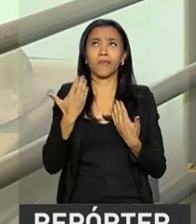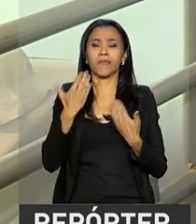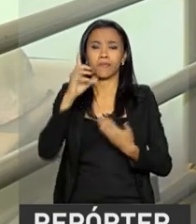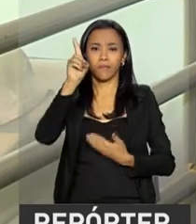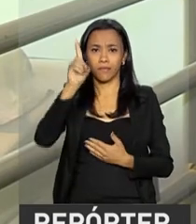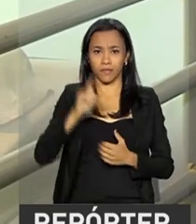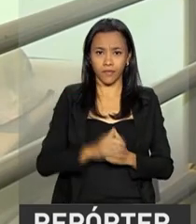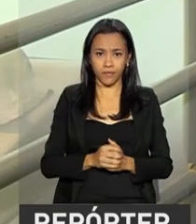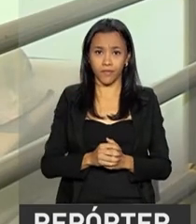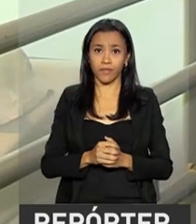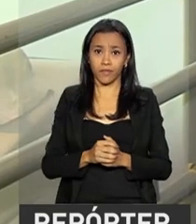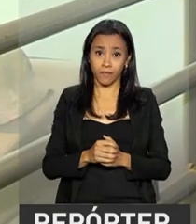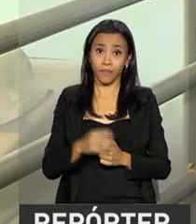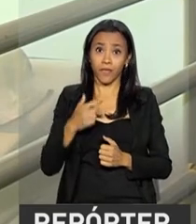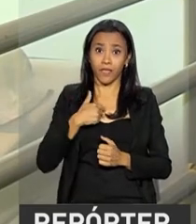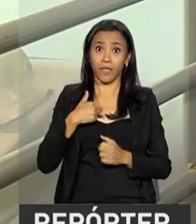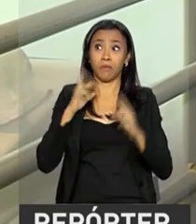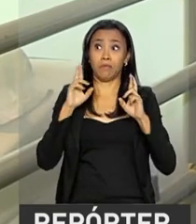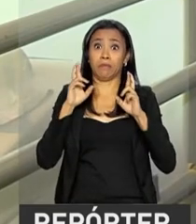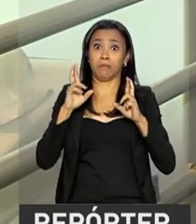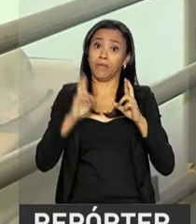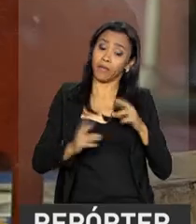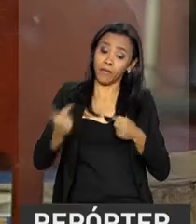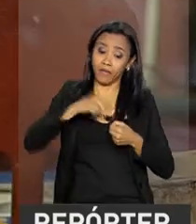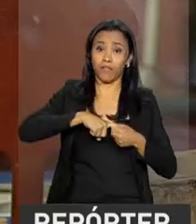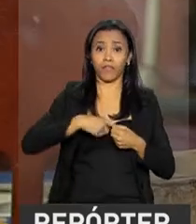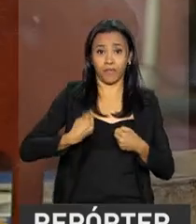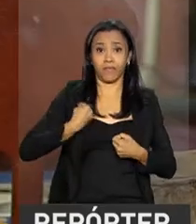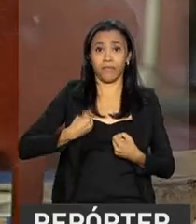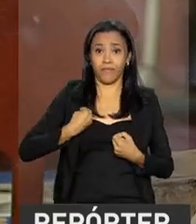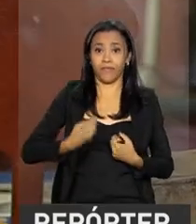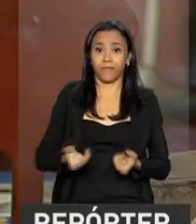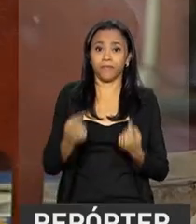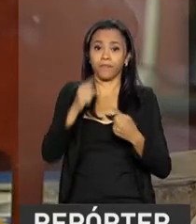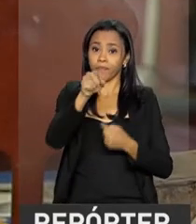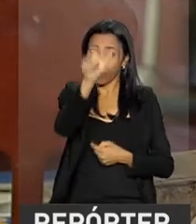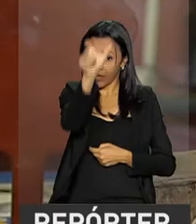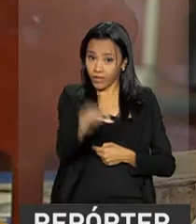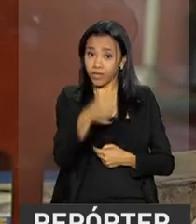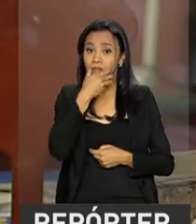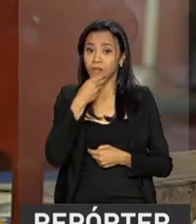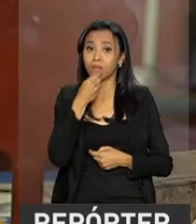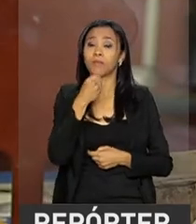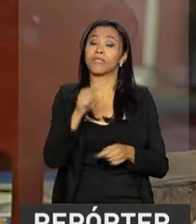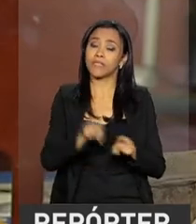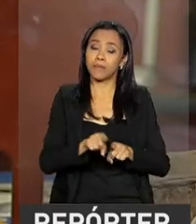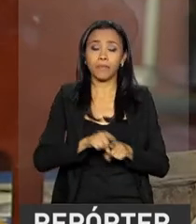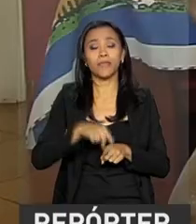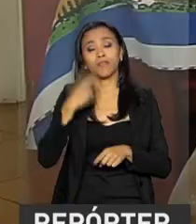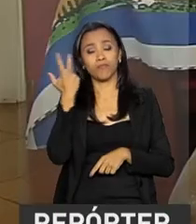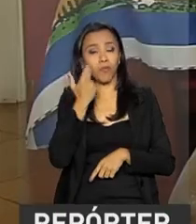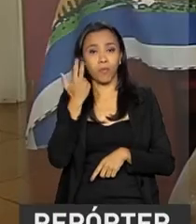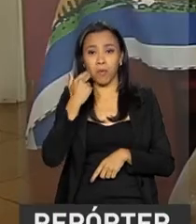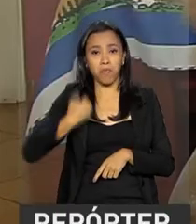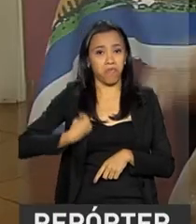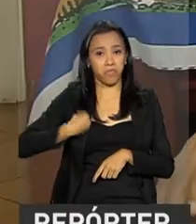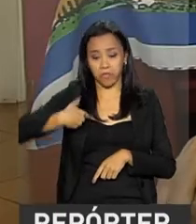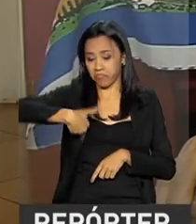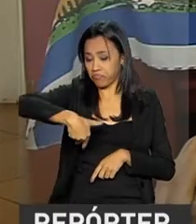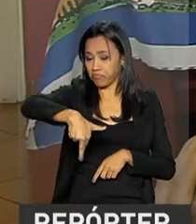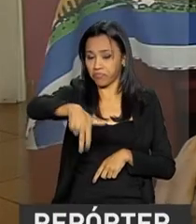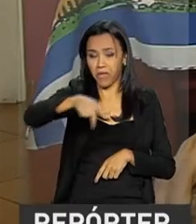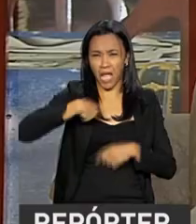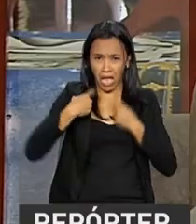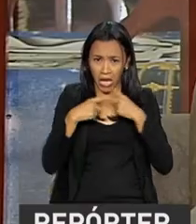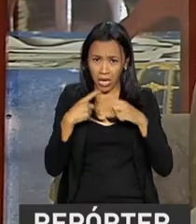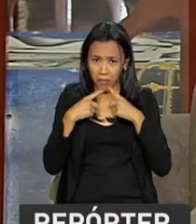deus uma das primeiras coisas que espera retomar minha vida de tom jazz eu adianto continua com a rotina de sempre e diz que não tem do que